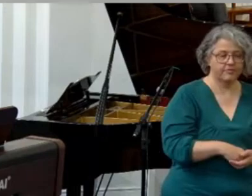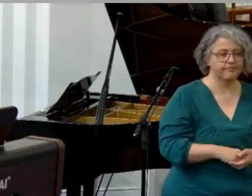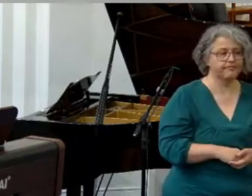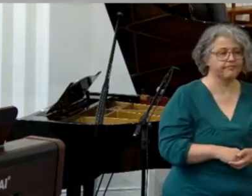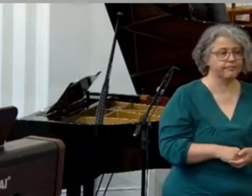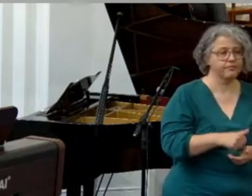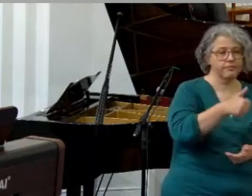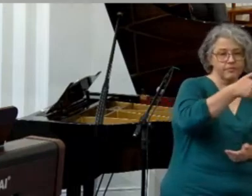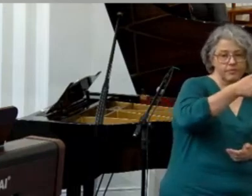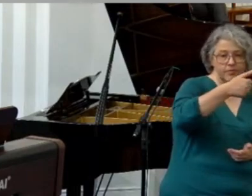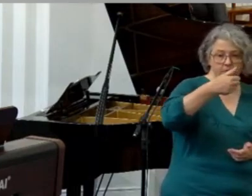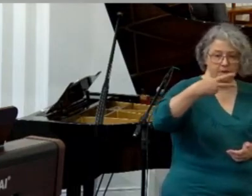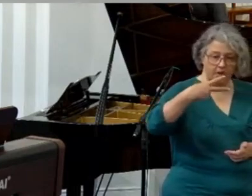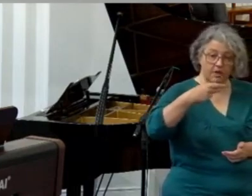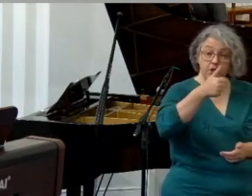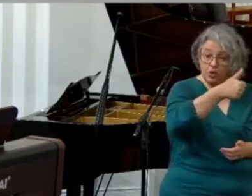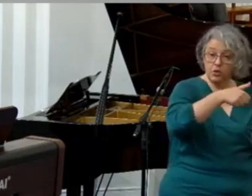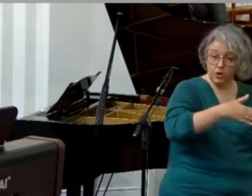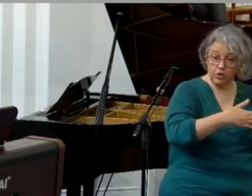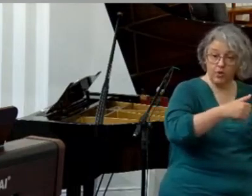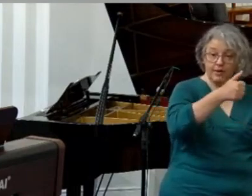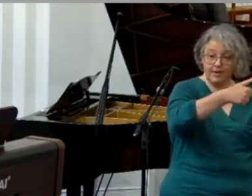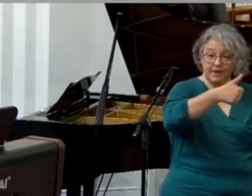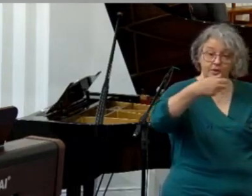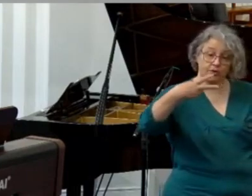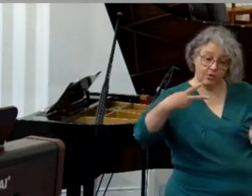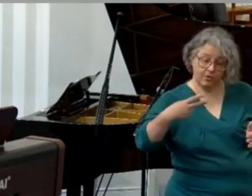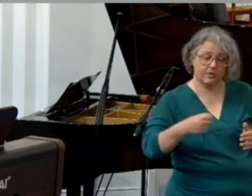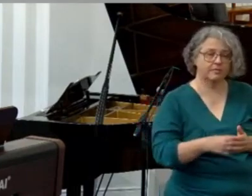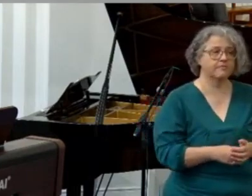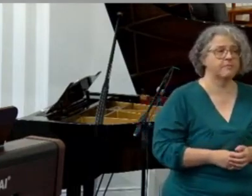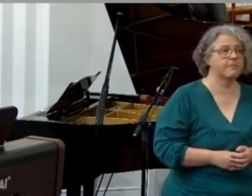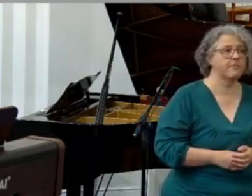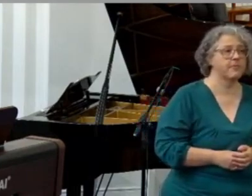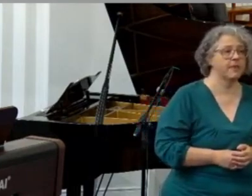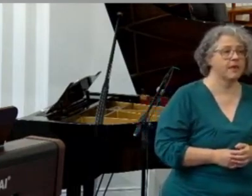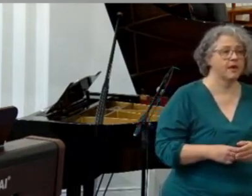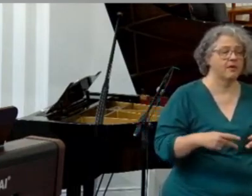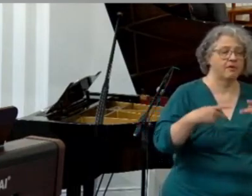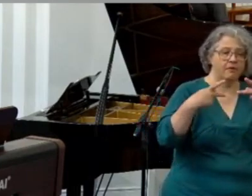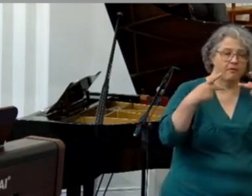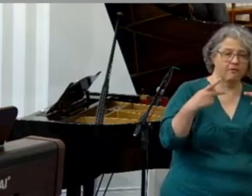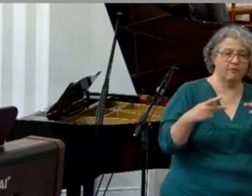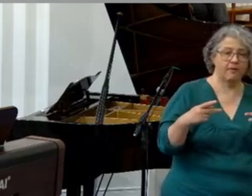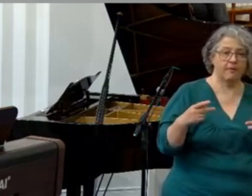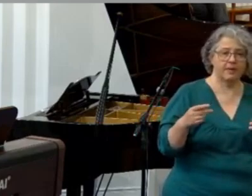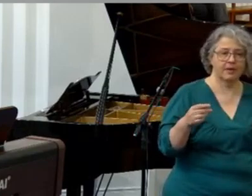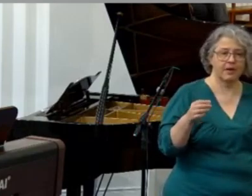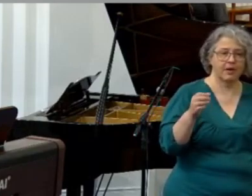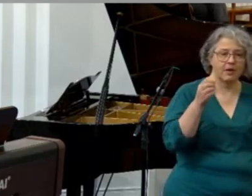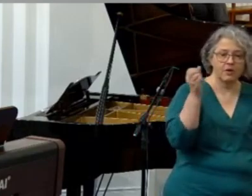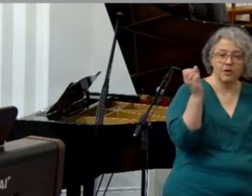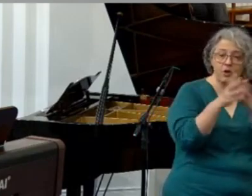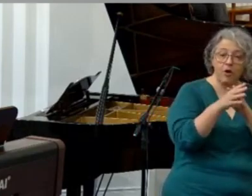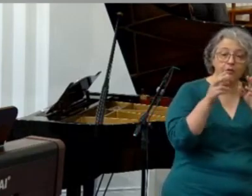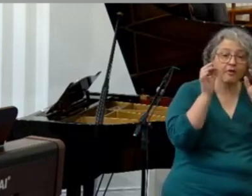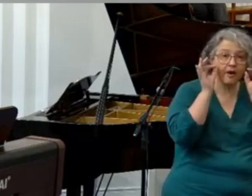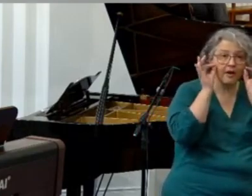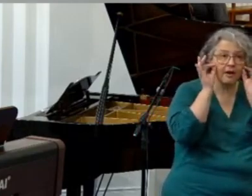nos 12 primeiros versículos vão nos ensinar, ou vão nos dar uma nova visão.